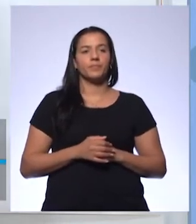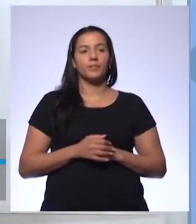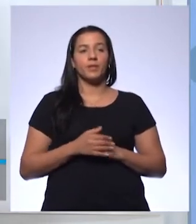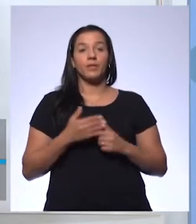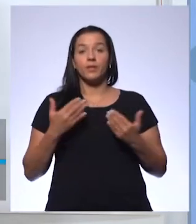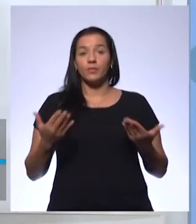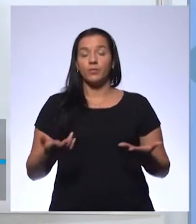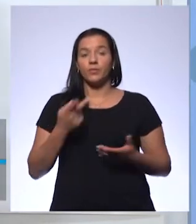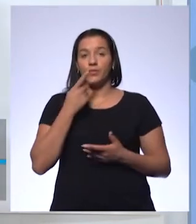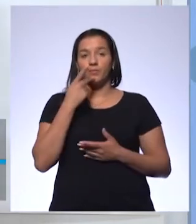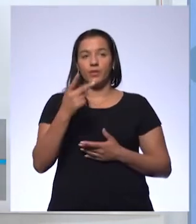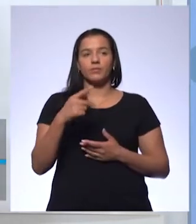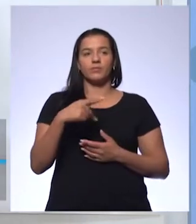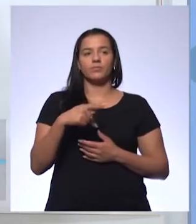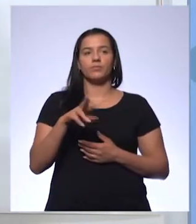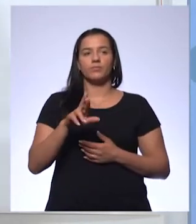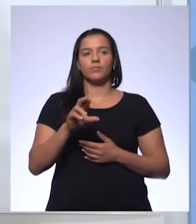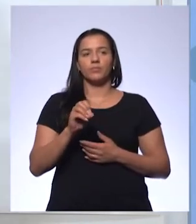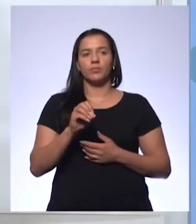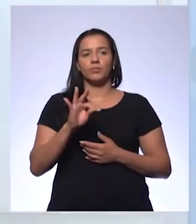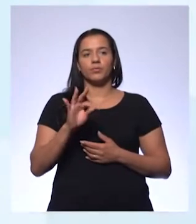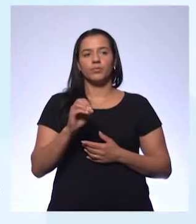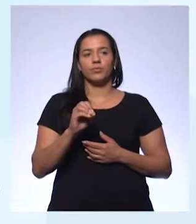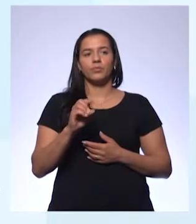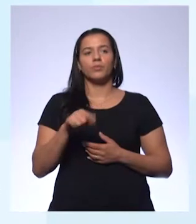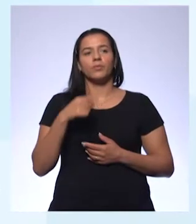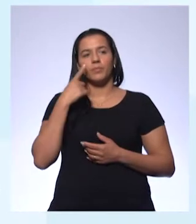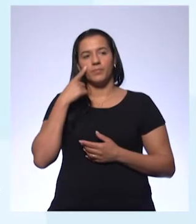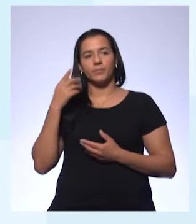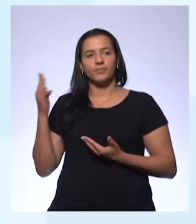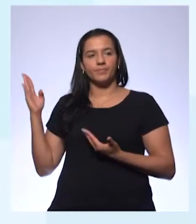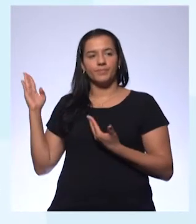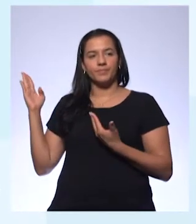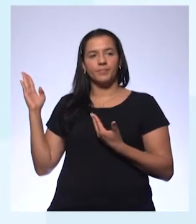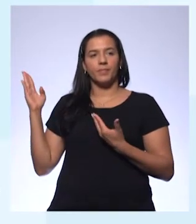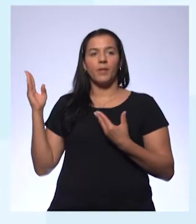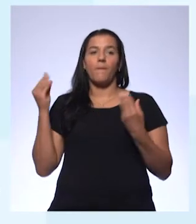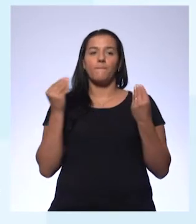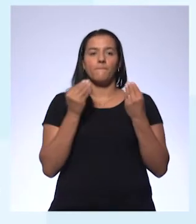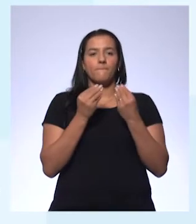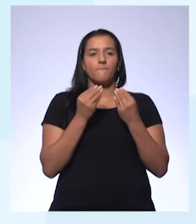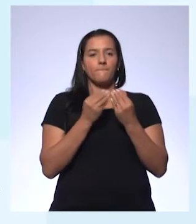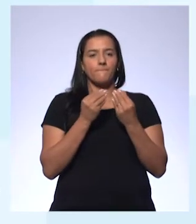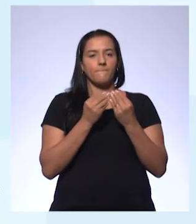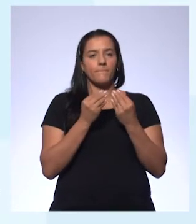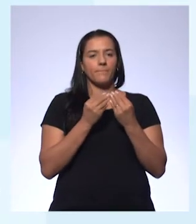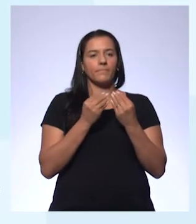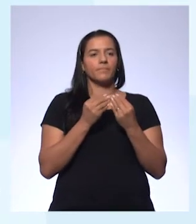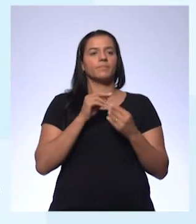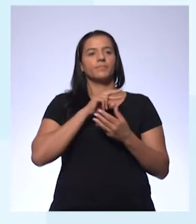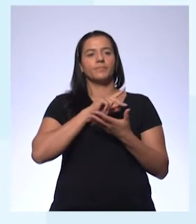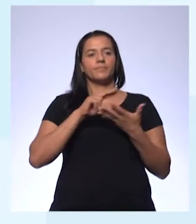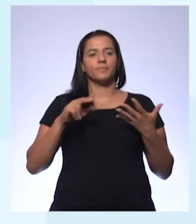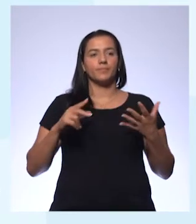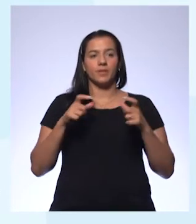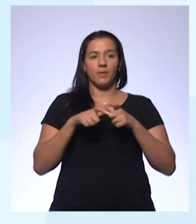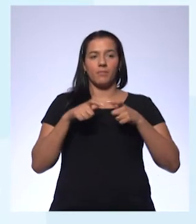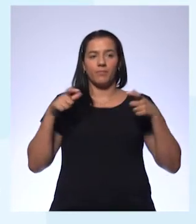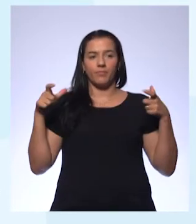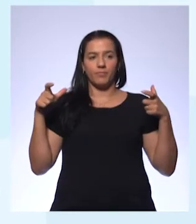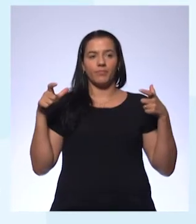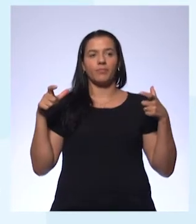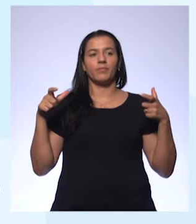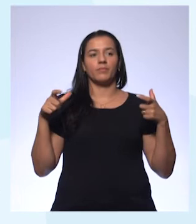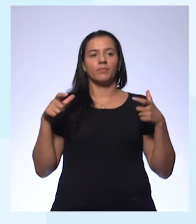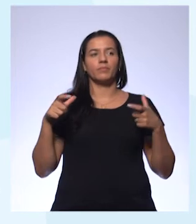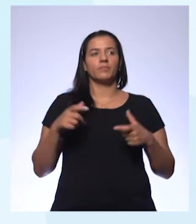eu falo de protozoário, ele vai ser uma célula eucarionte, olha aí. Ele vai ser já bem mais complexo, além de ser maior, né, que eu já mostrei